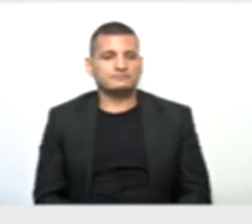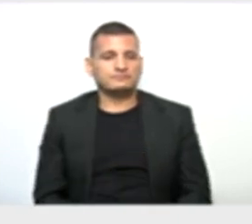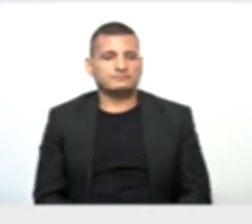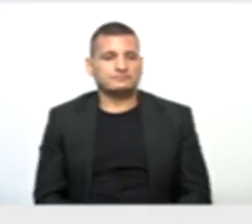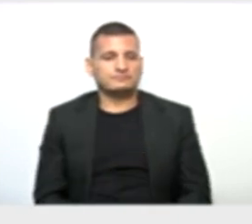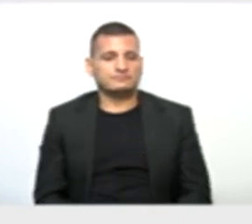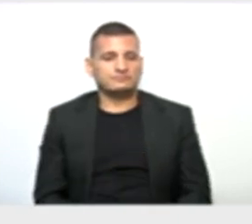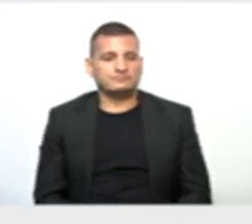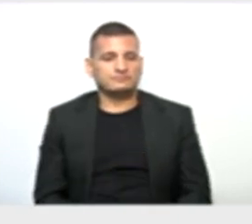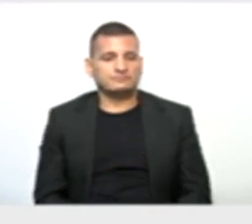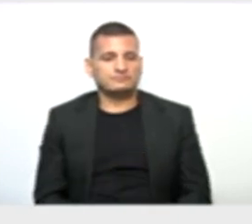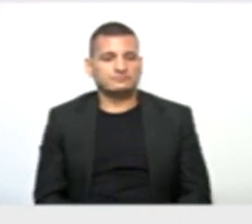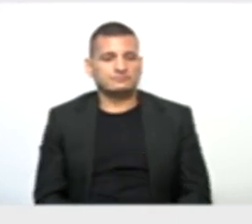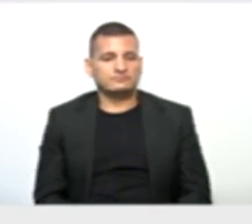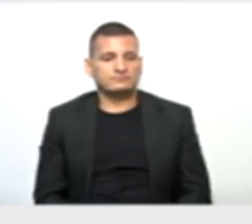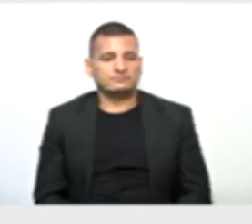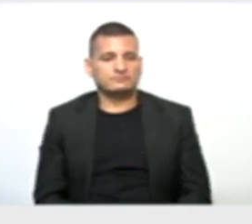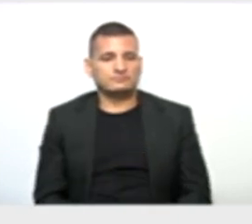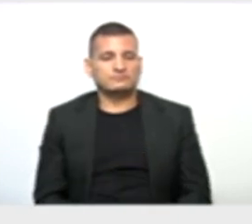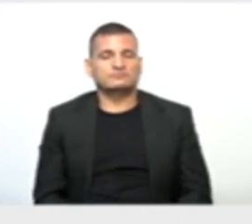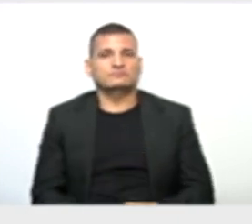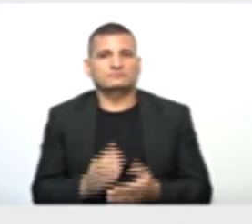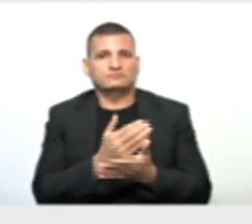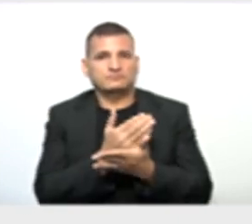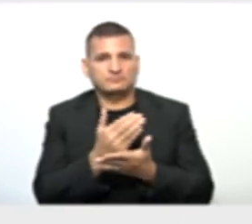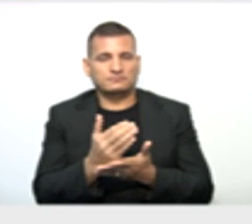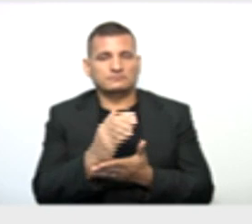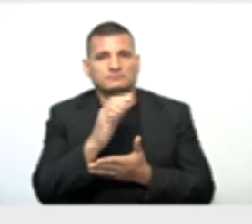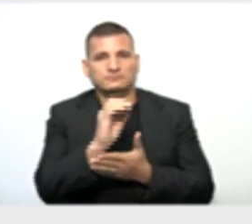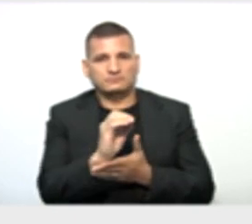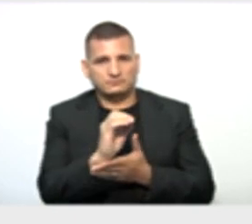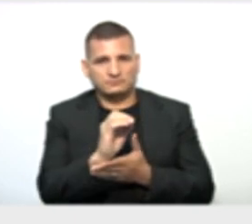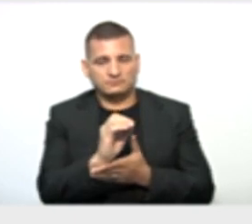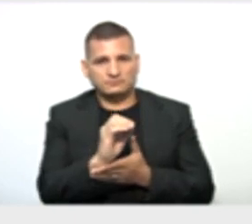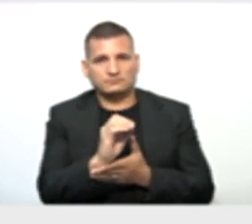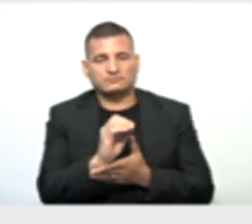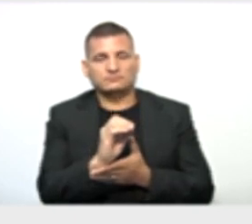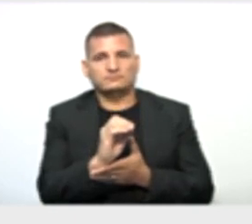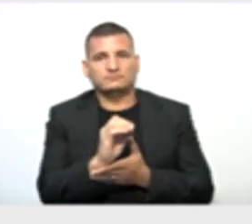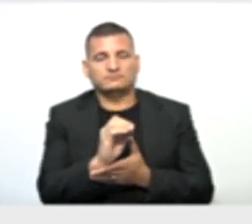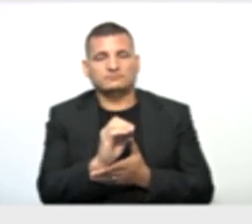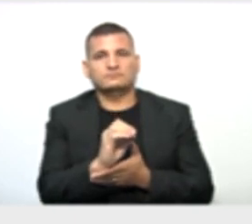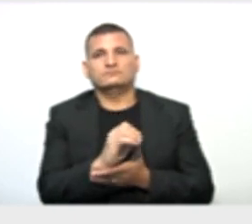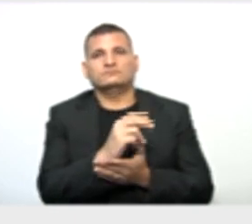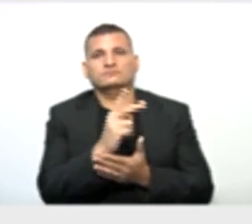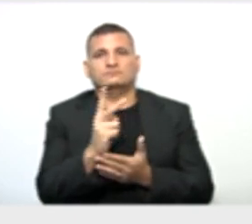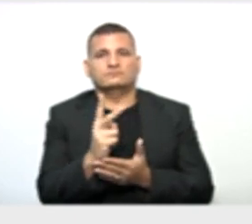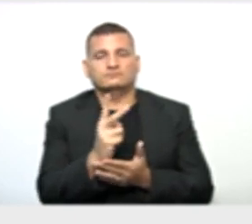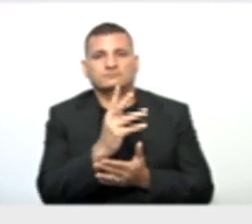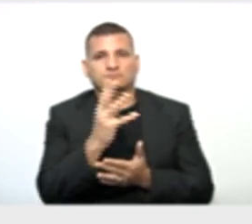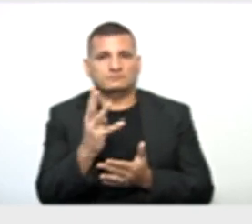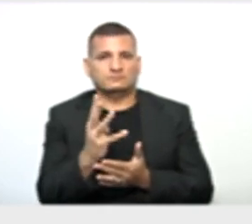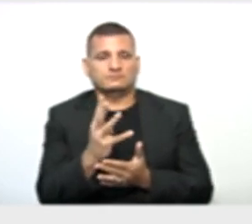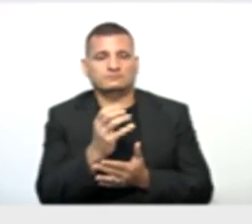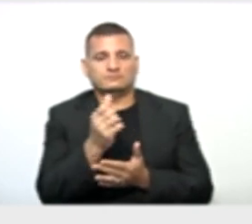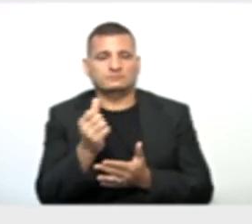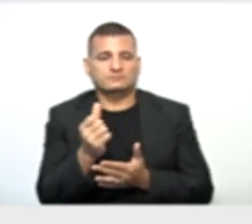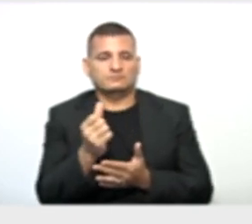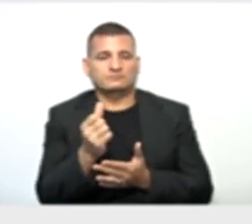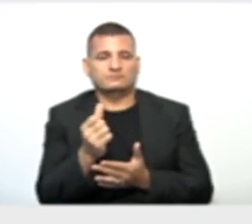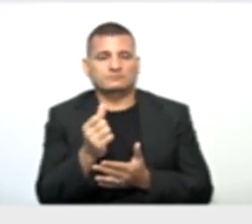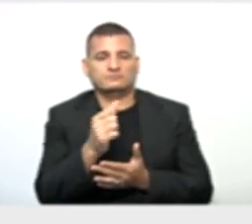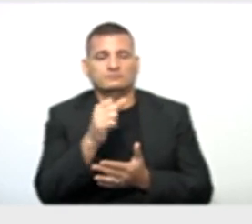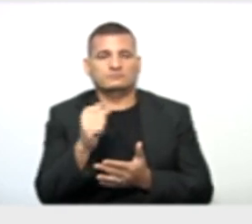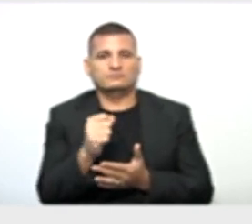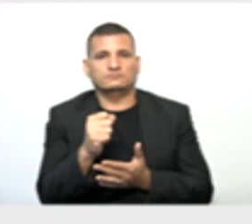Então, daí o que aconteceu? Ele começou em 0 e foi somando 2, o 2 é o passo, até chegar no 10. Bom,